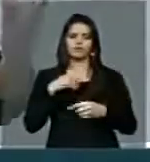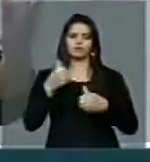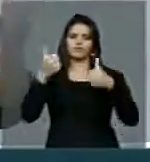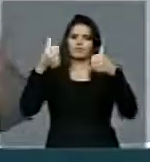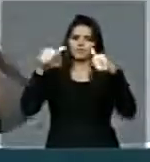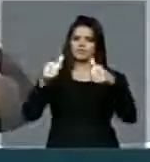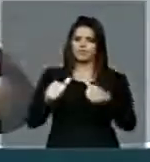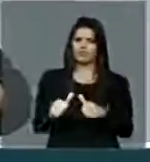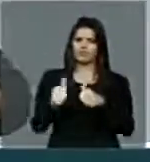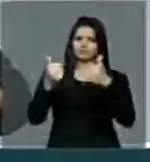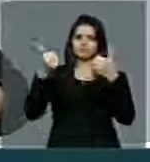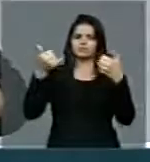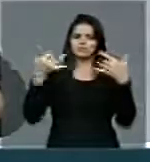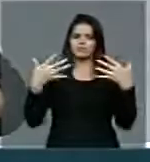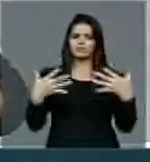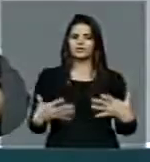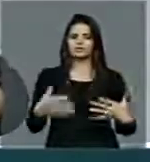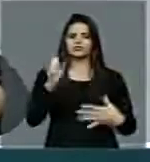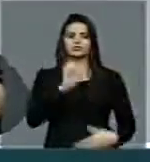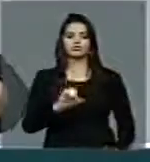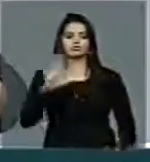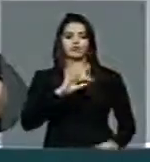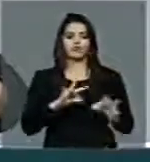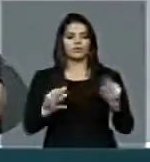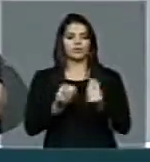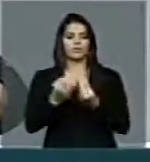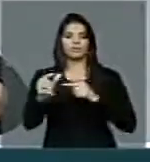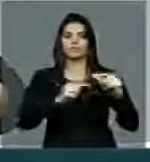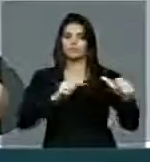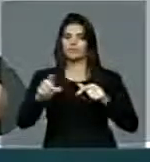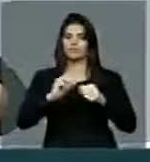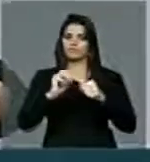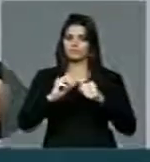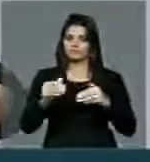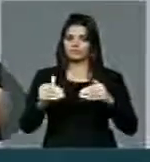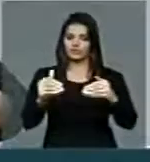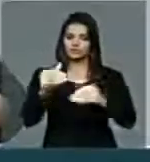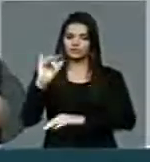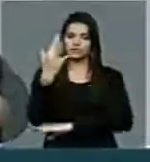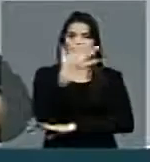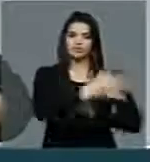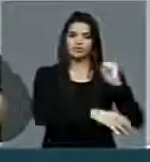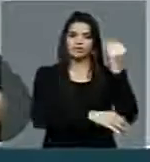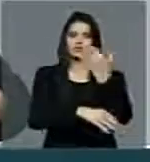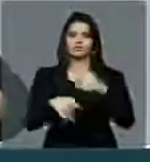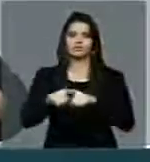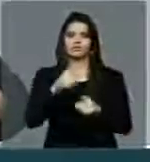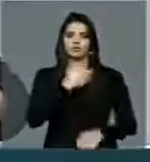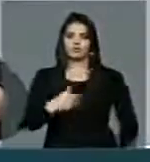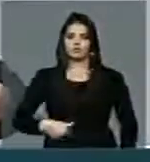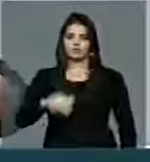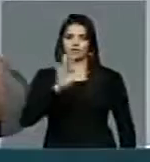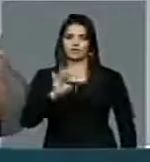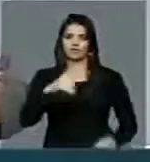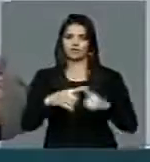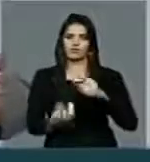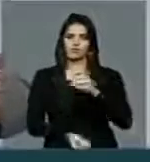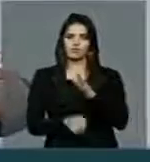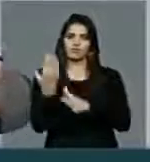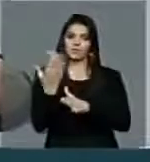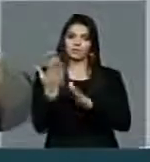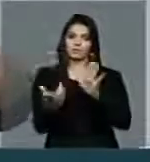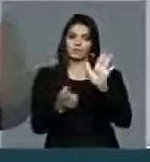geral sobre todos os trabalhos que estão sendo feitos pelo Ministério do Meio Ambiente e pelo Governo Federal para a implementação do Código